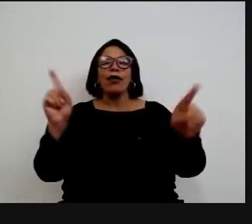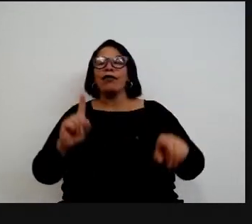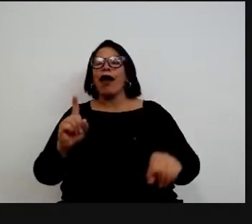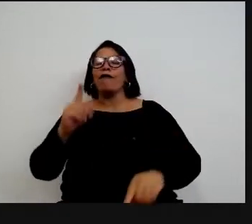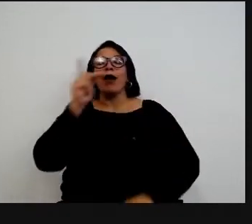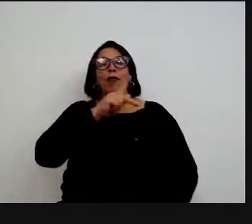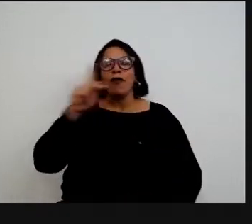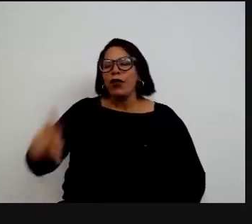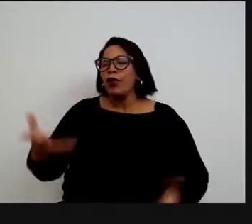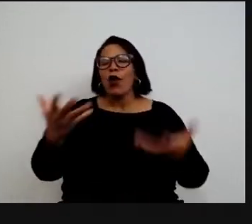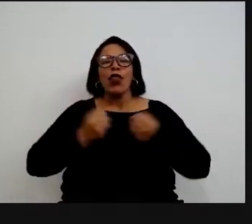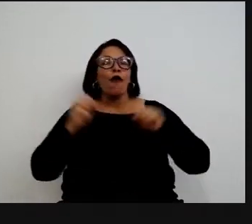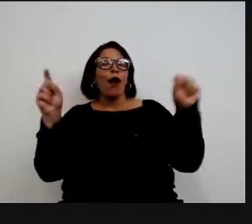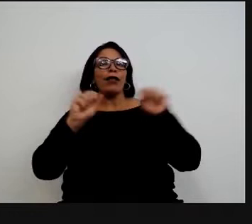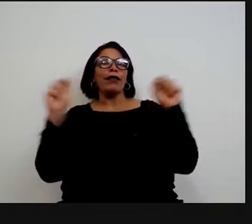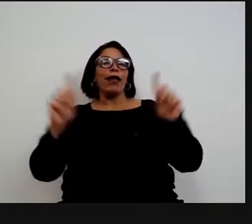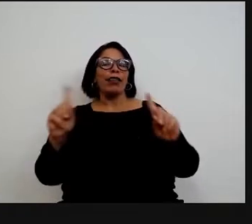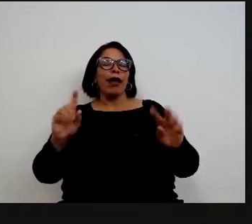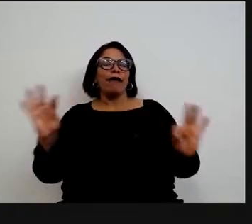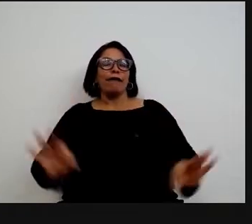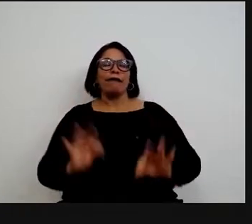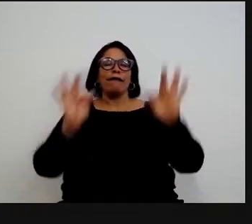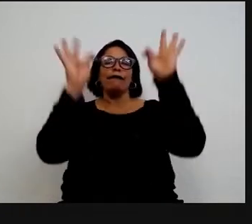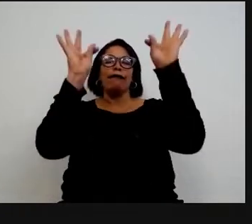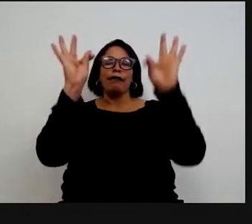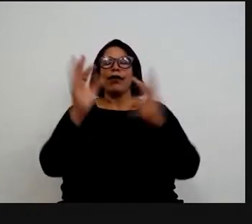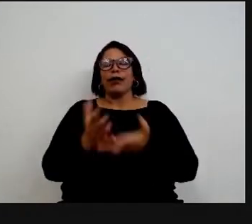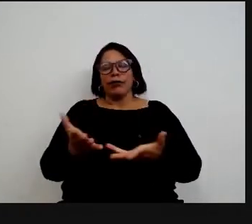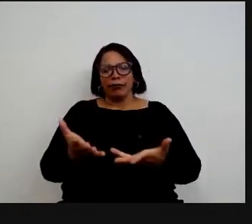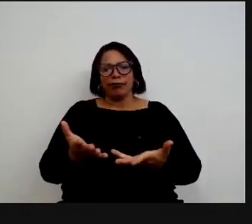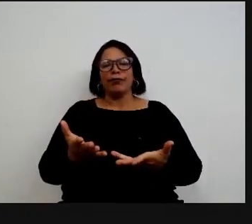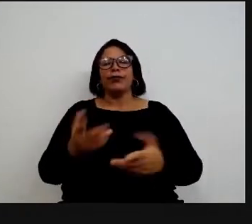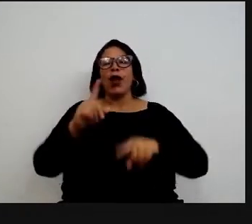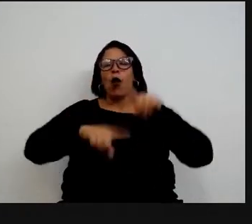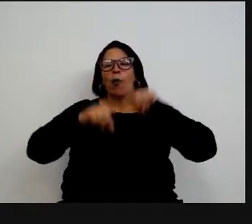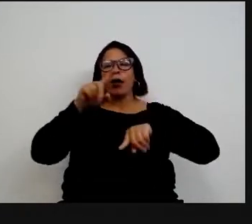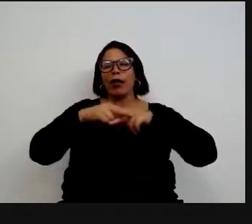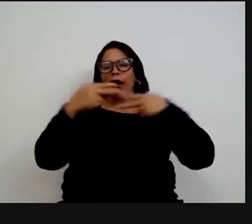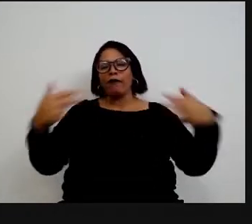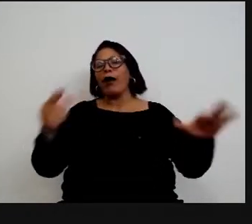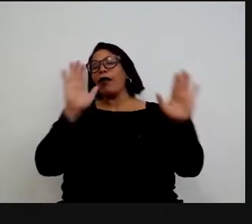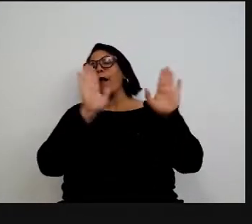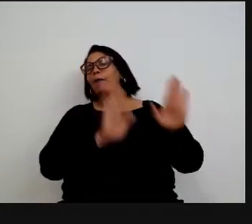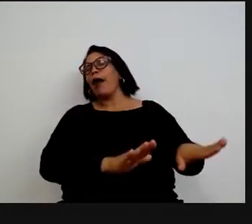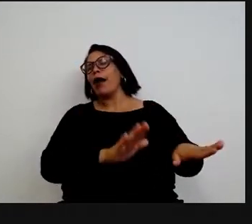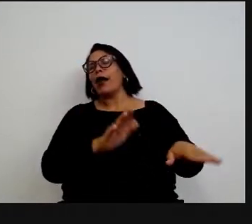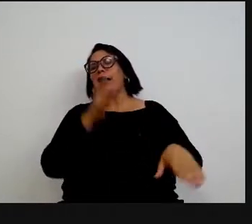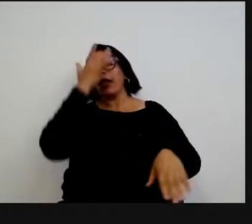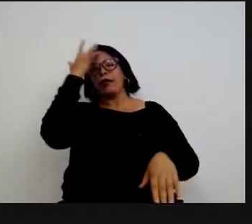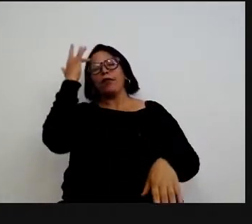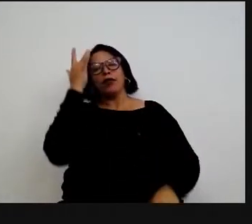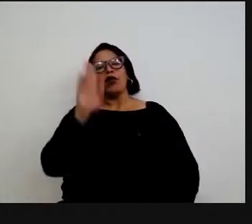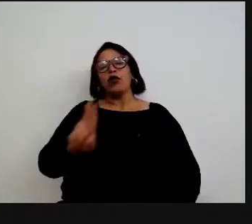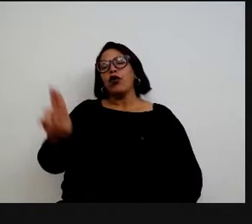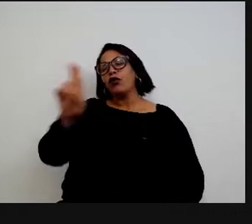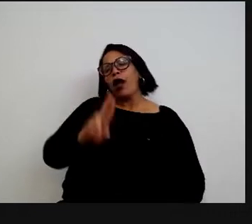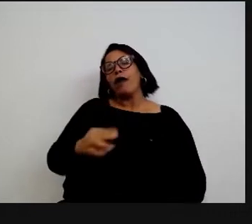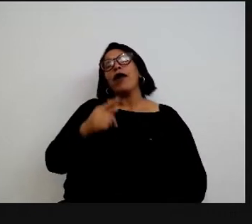os materiais, né, e ficava ali o material, né, sem consulta.